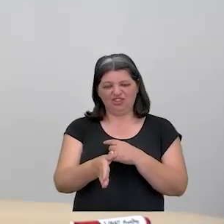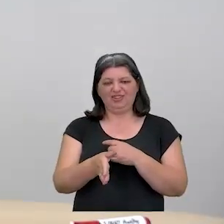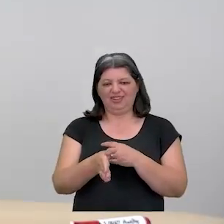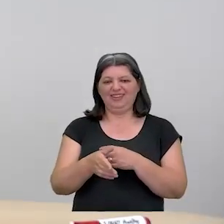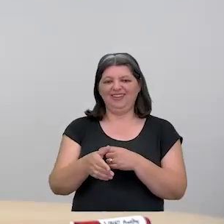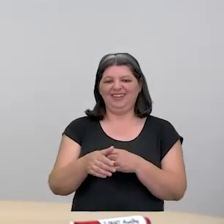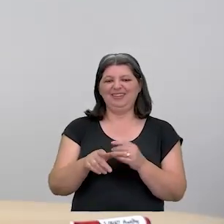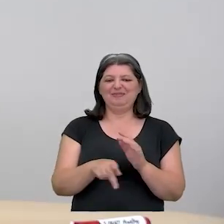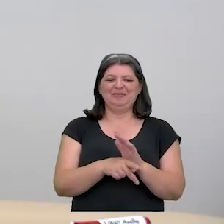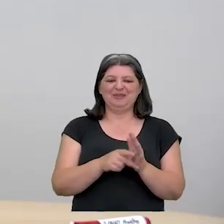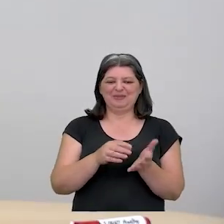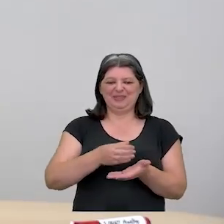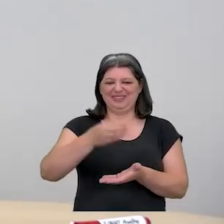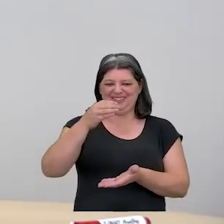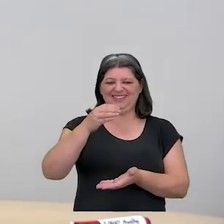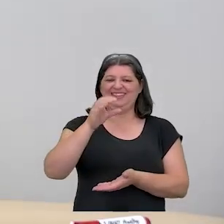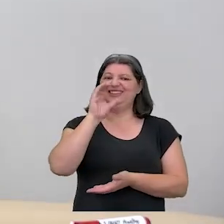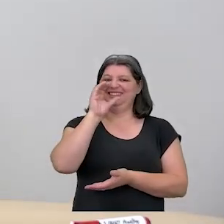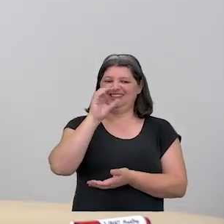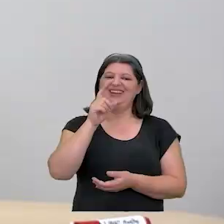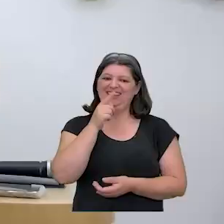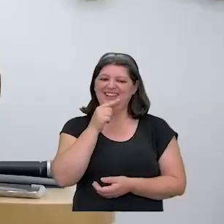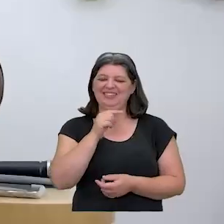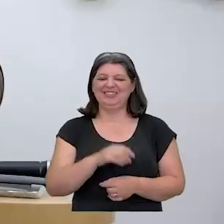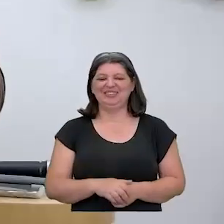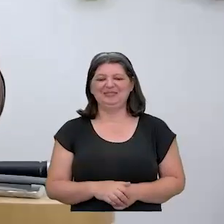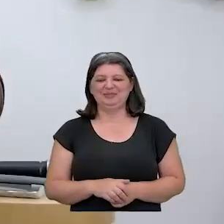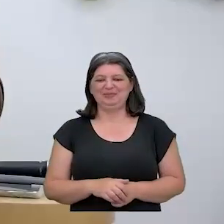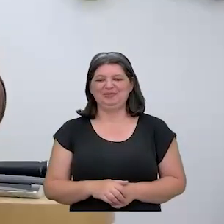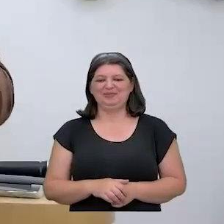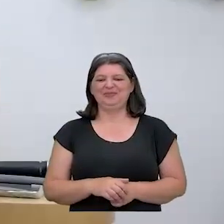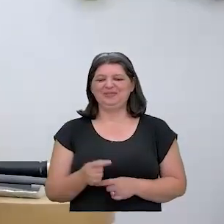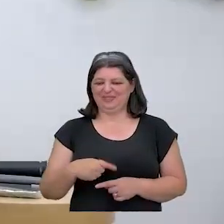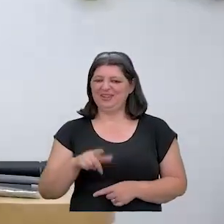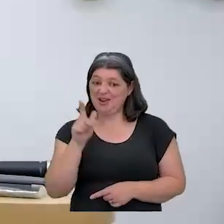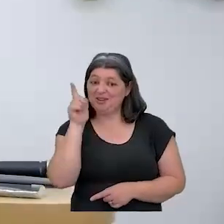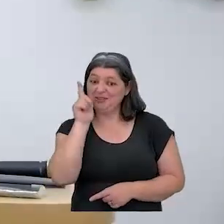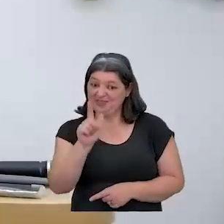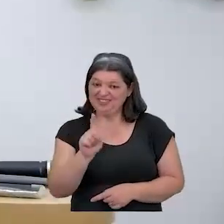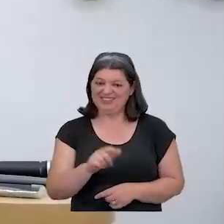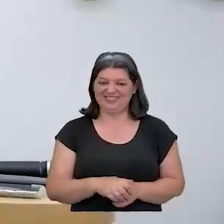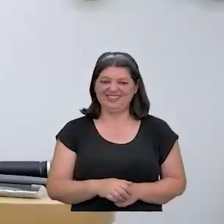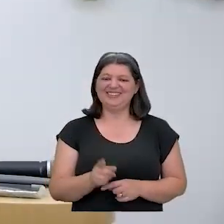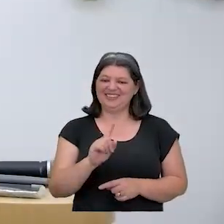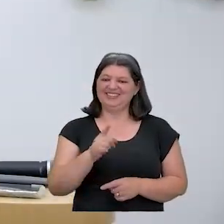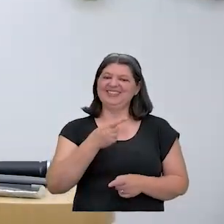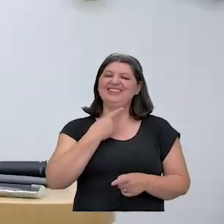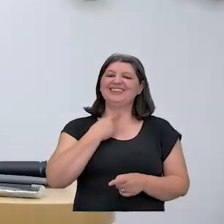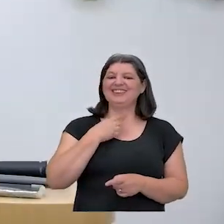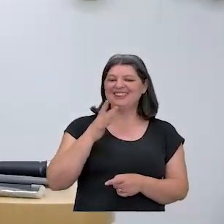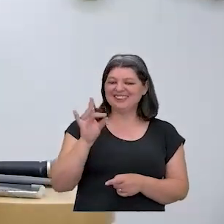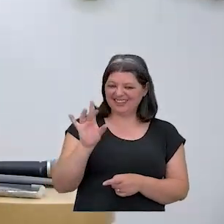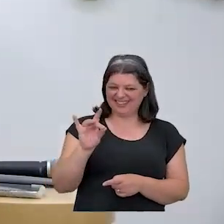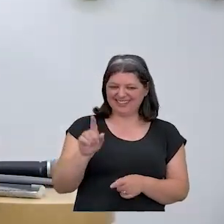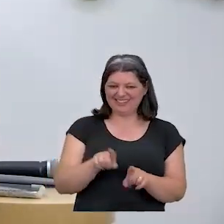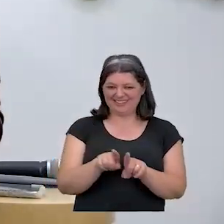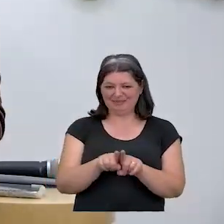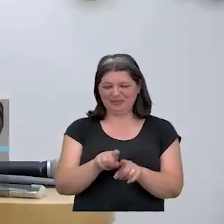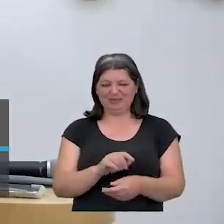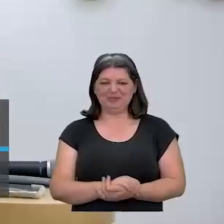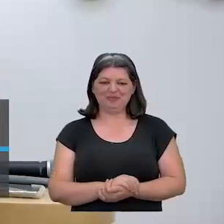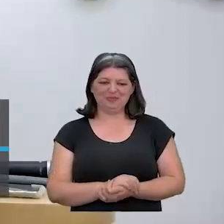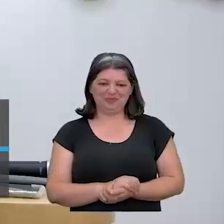aqui, ó, por causa do fanzine. Então, já consegui realizar. Espero que você tenha ficado com sede depois dessa palavra aqui. Então,